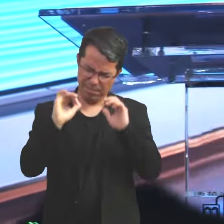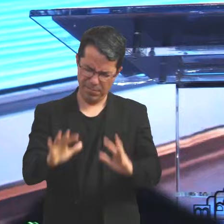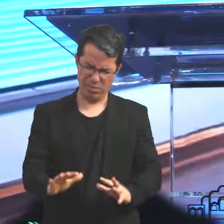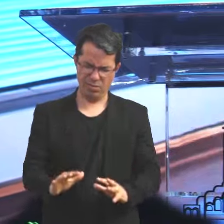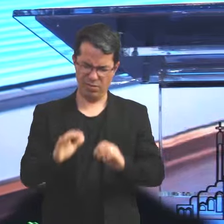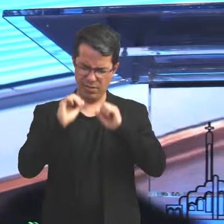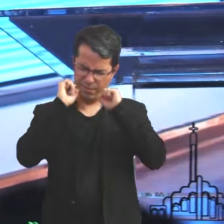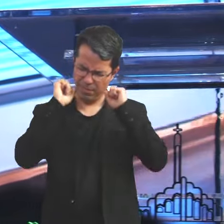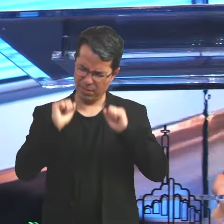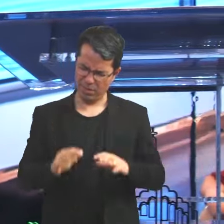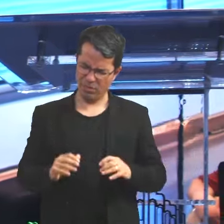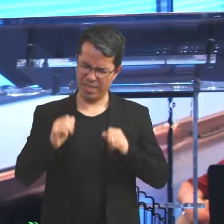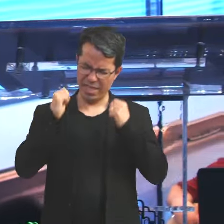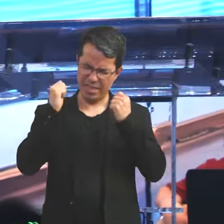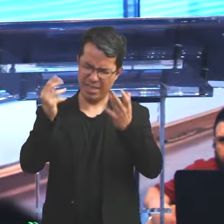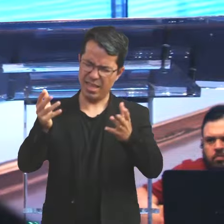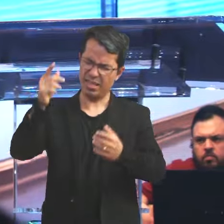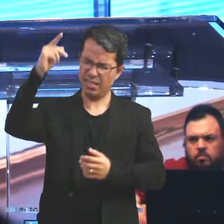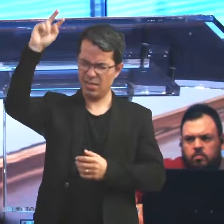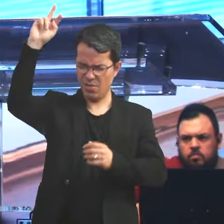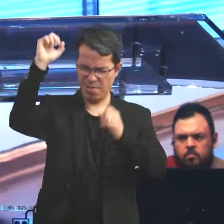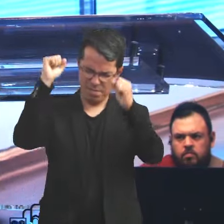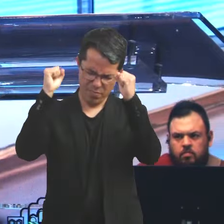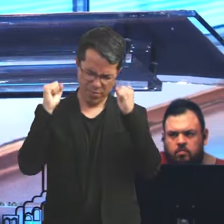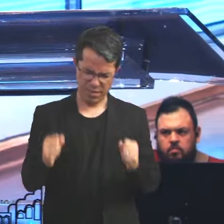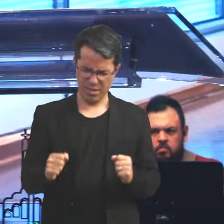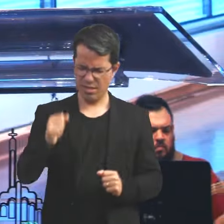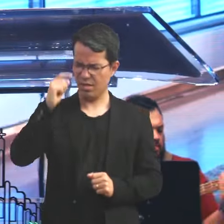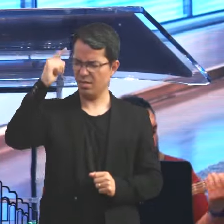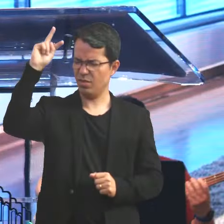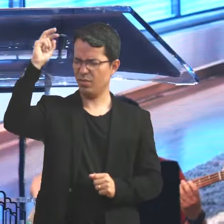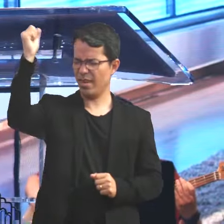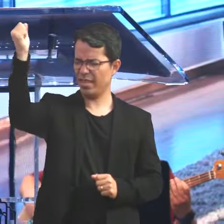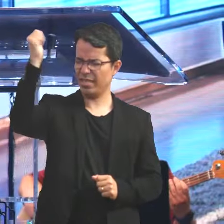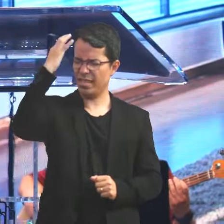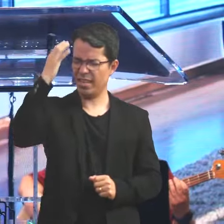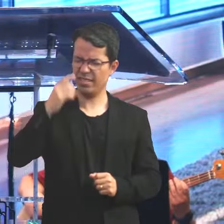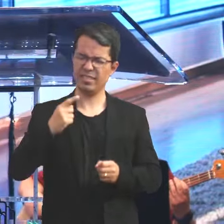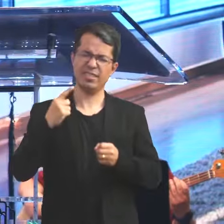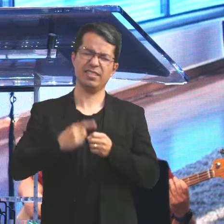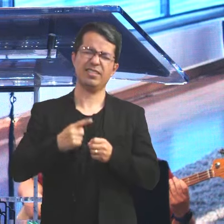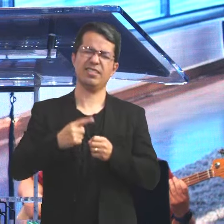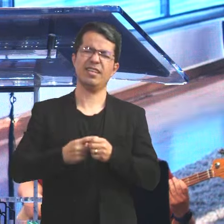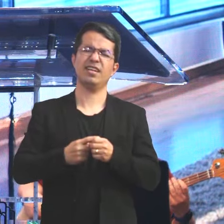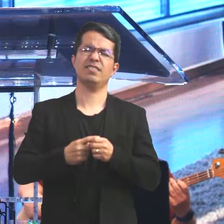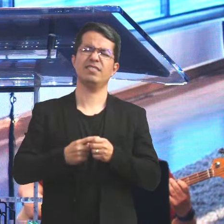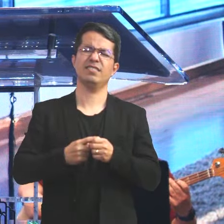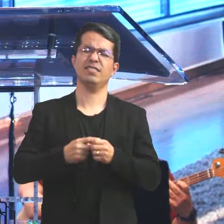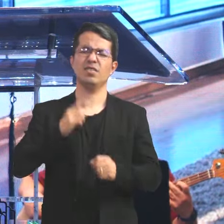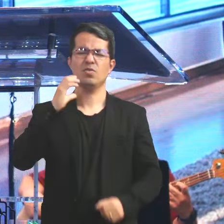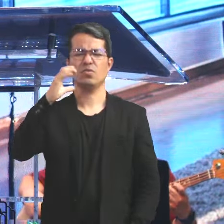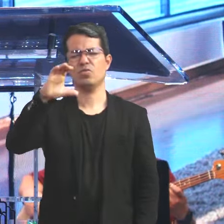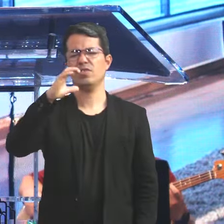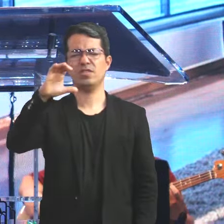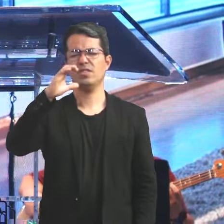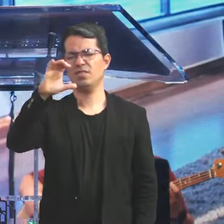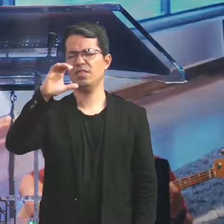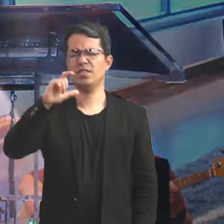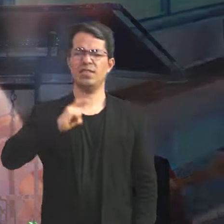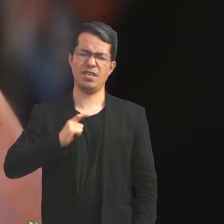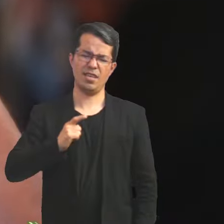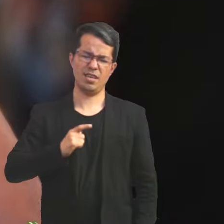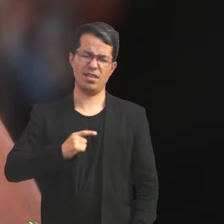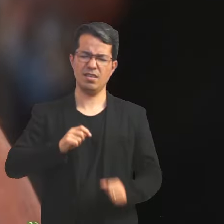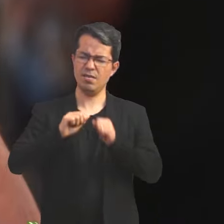Poder Derrama a Tua Graça que a cidade de Curitiba seja lavada Pelo Sangue de Curitiba de